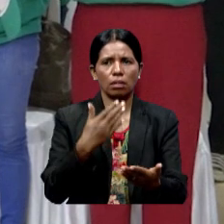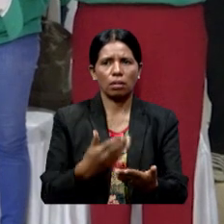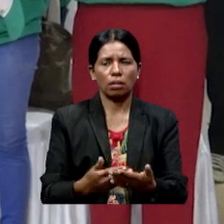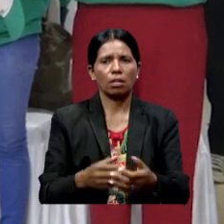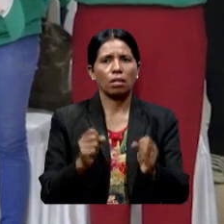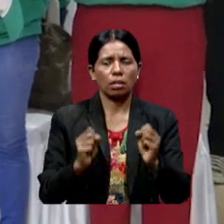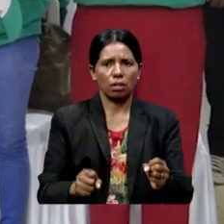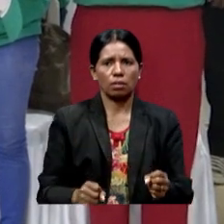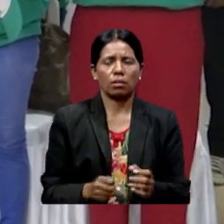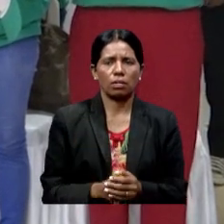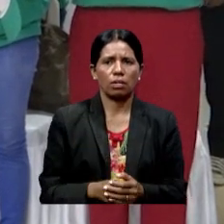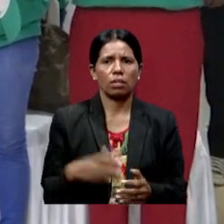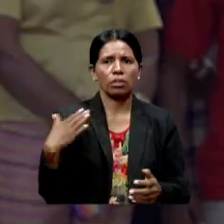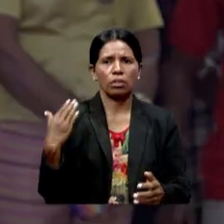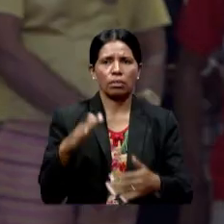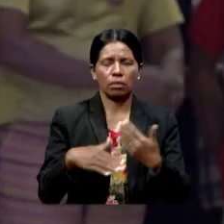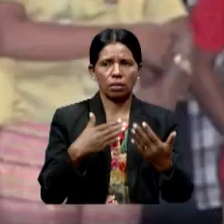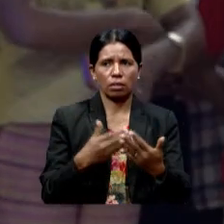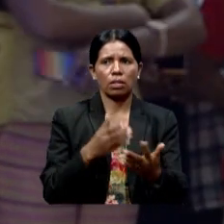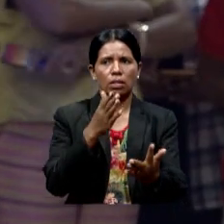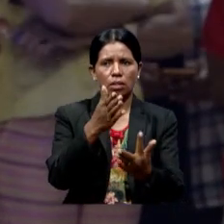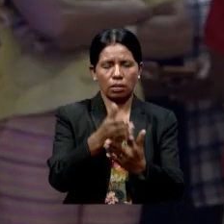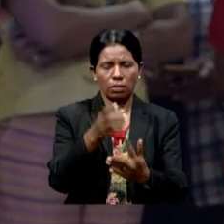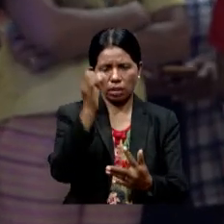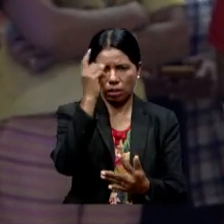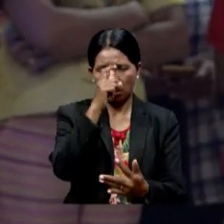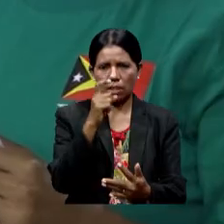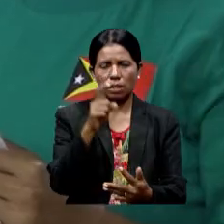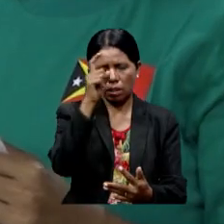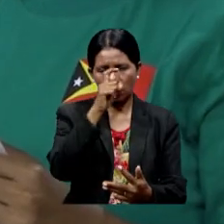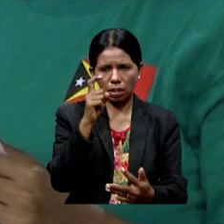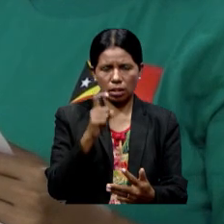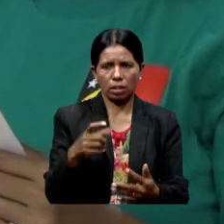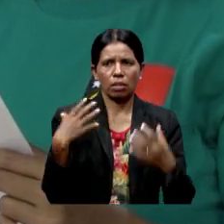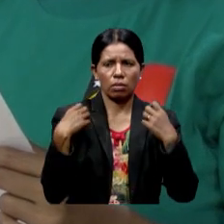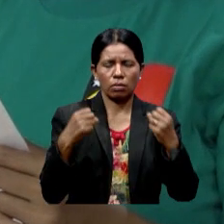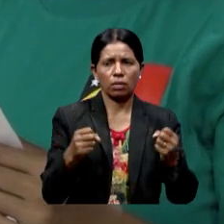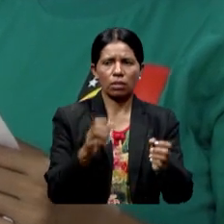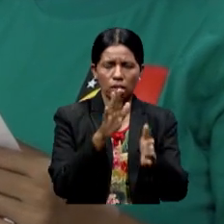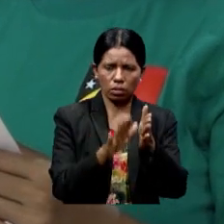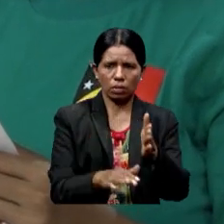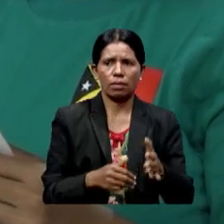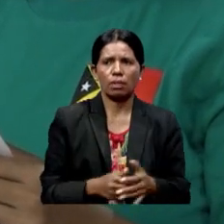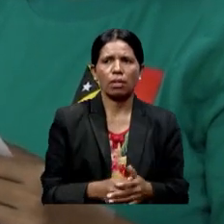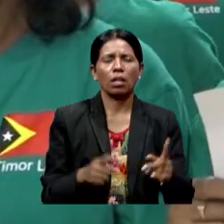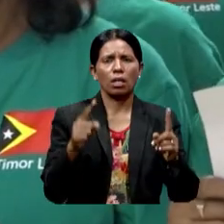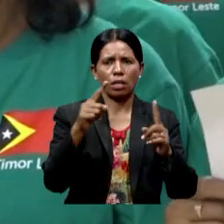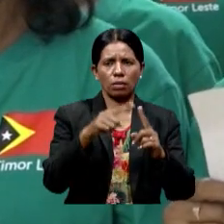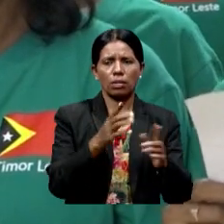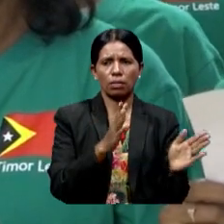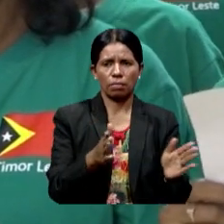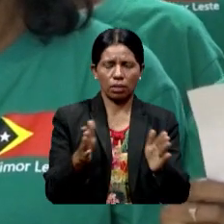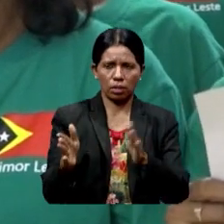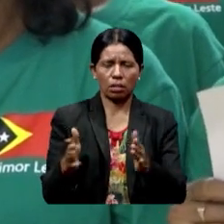bel absorve jovens ira nebemak tama ono ba idade da be forsa laboral nean. Então, ne aturu katak ita ne preparasaun